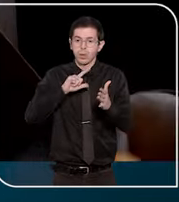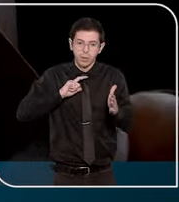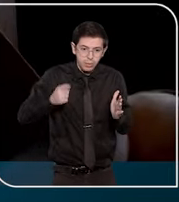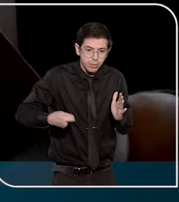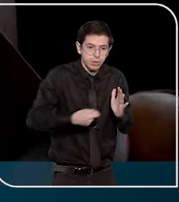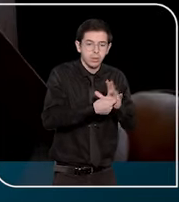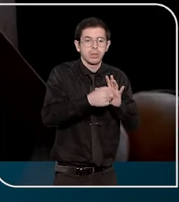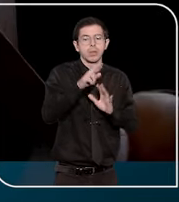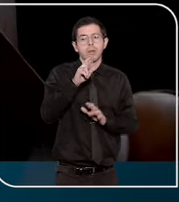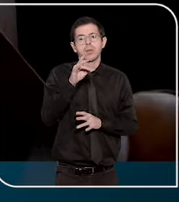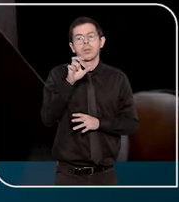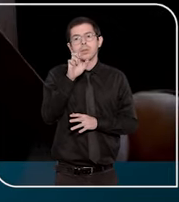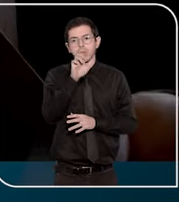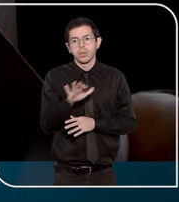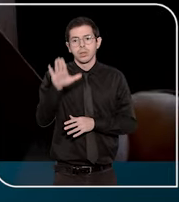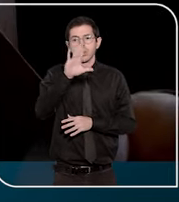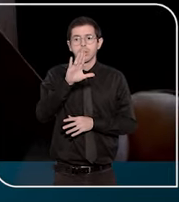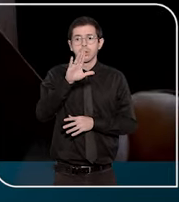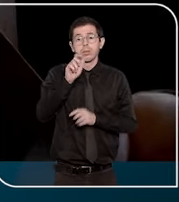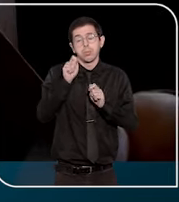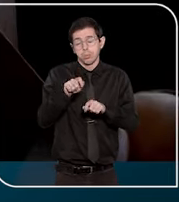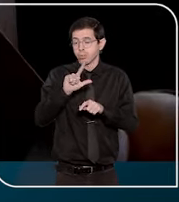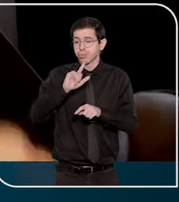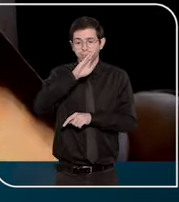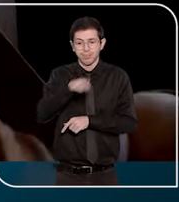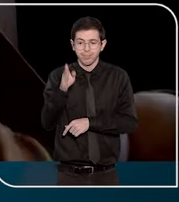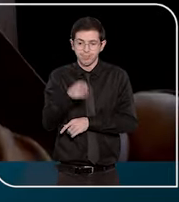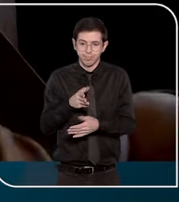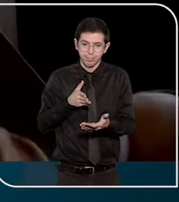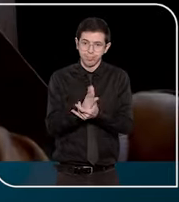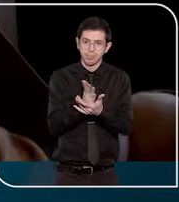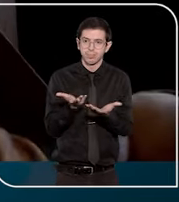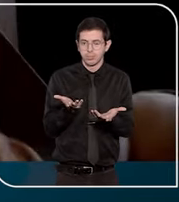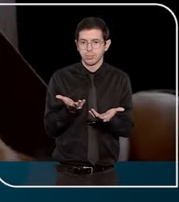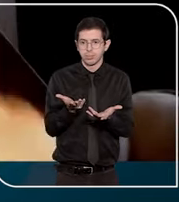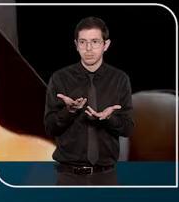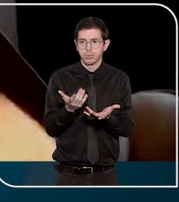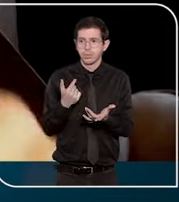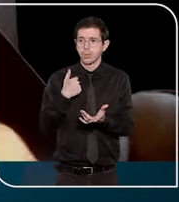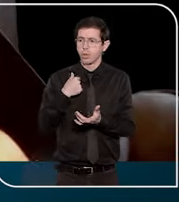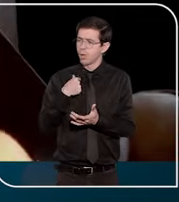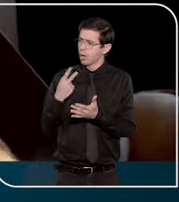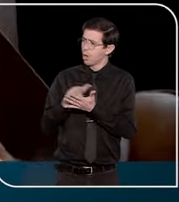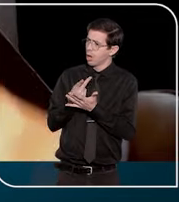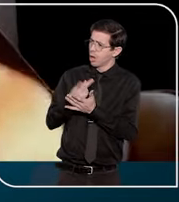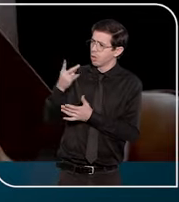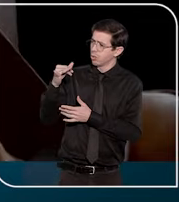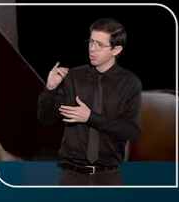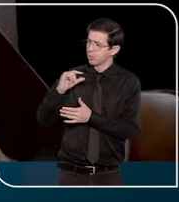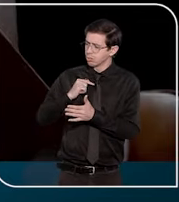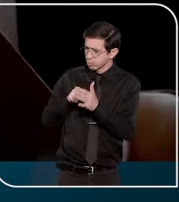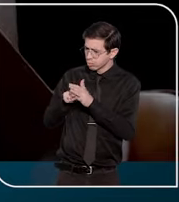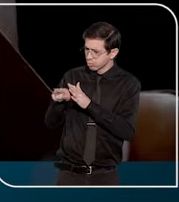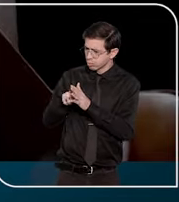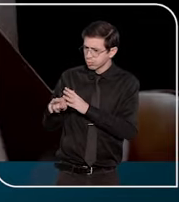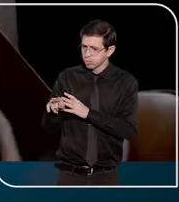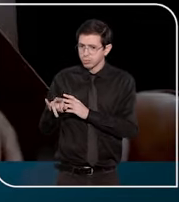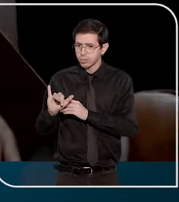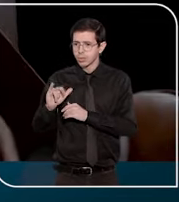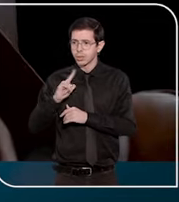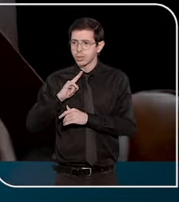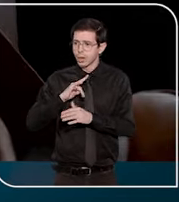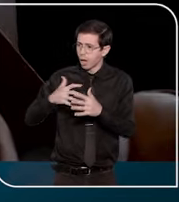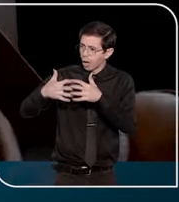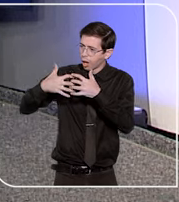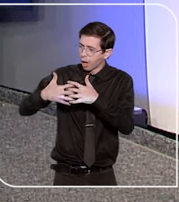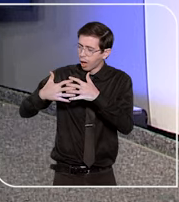e pode ser que gere aí uma inadmissão direto. Eu estou errado, Diogo? Quer dizer, eu sei que eu estou em algumas coisas, por favor, me corrija. Estou te